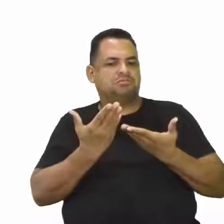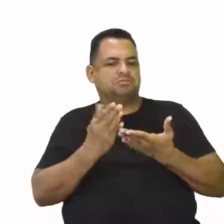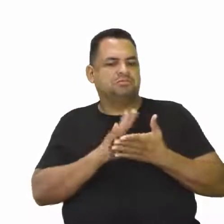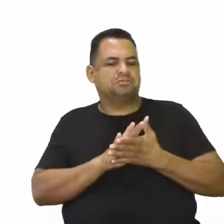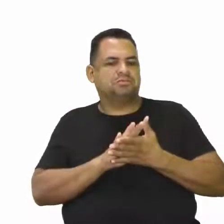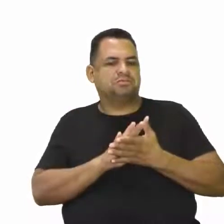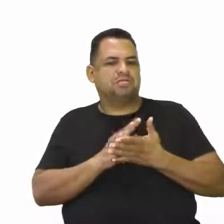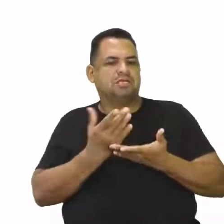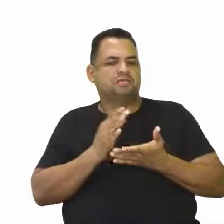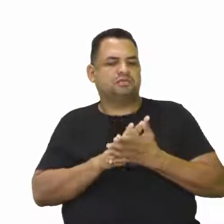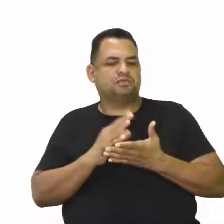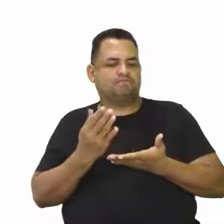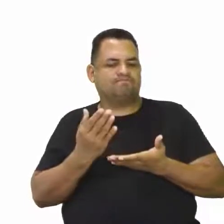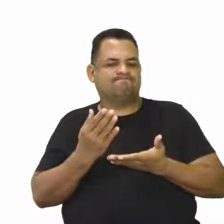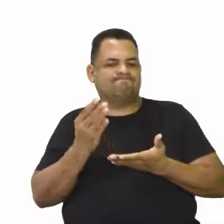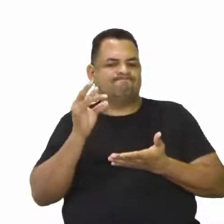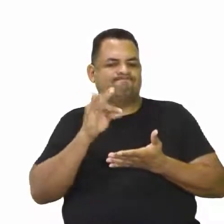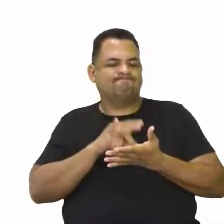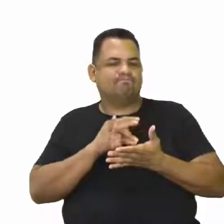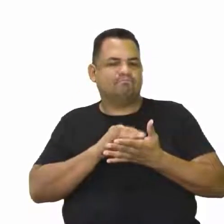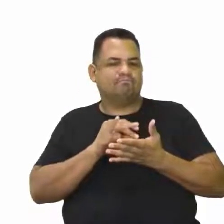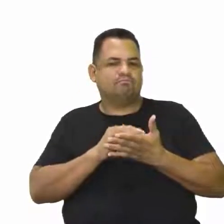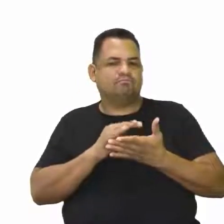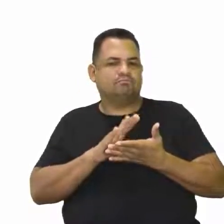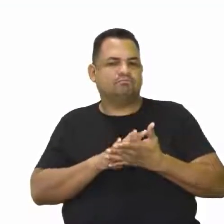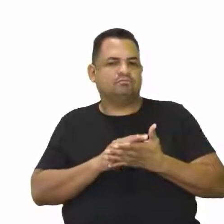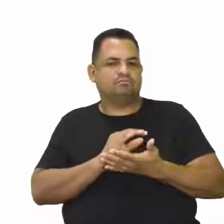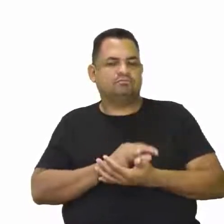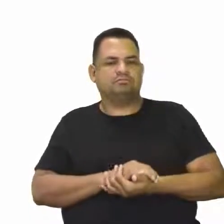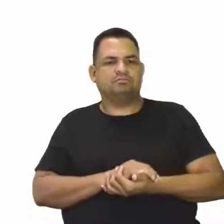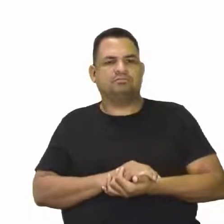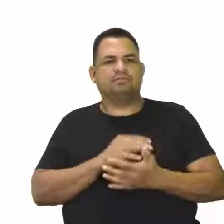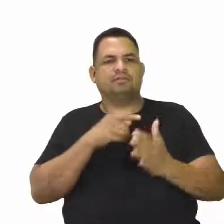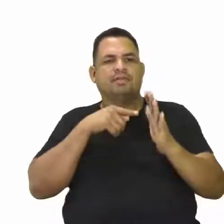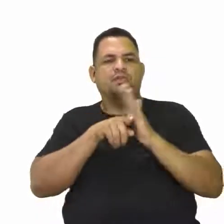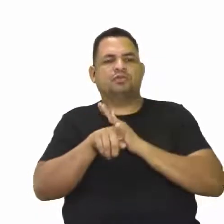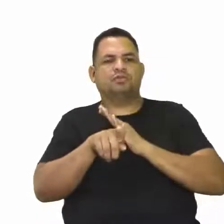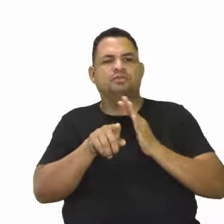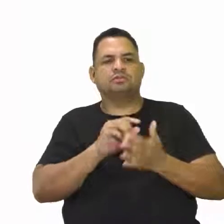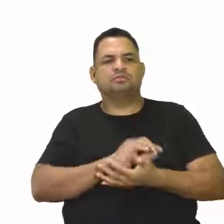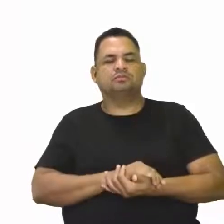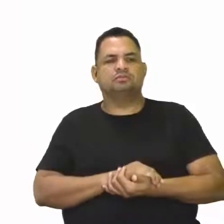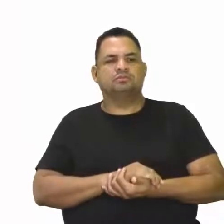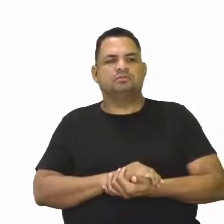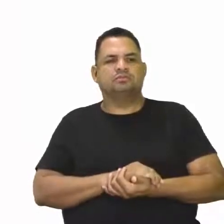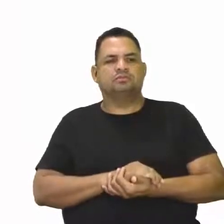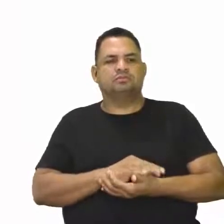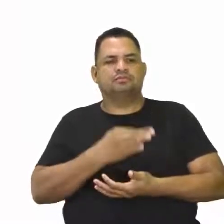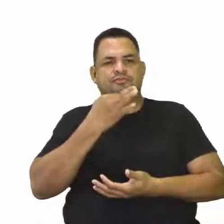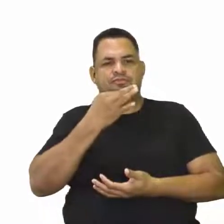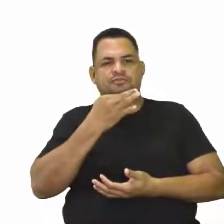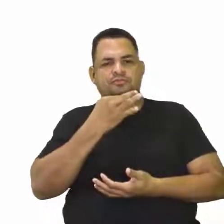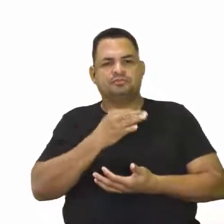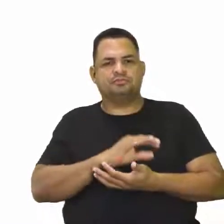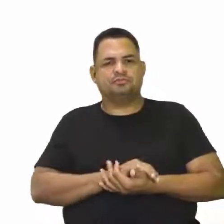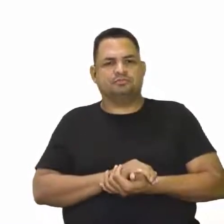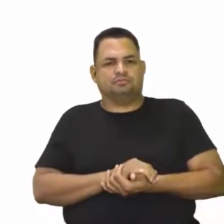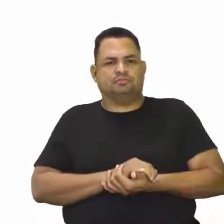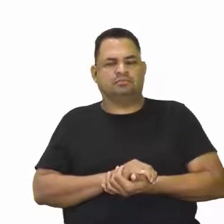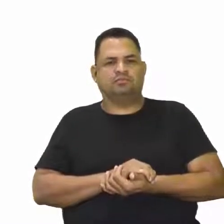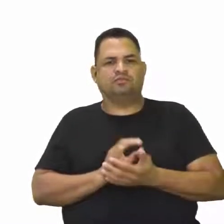razão suficiente para tais acusações. E a pergunta? No discurso dirigido